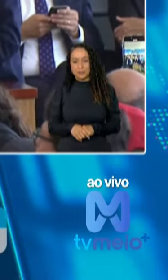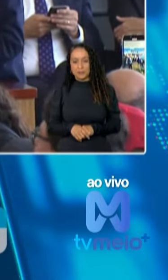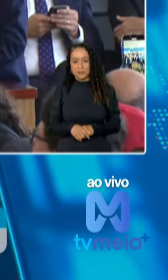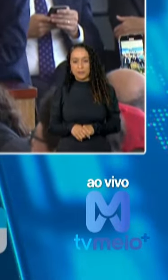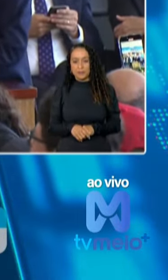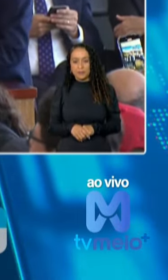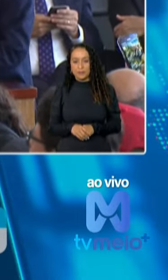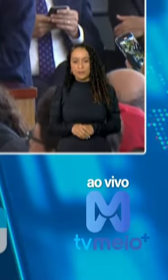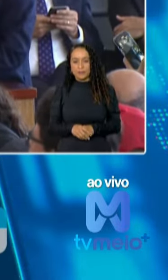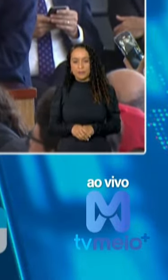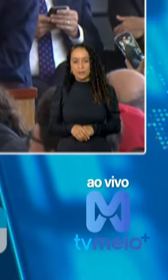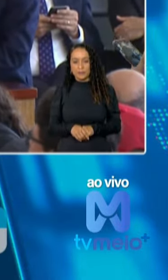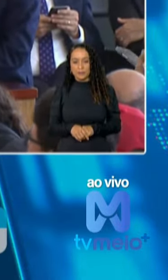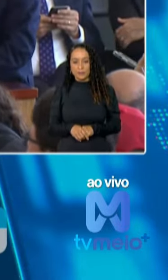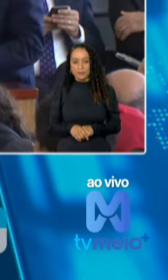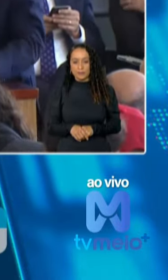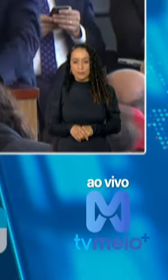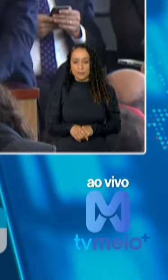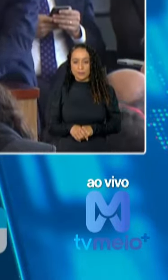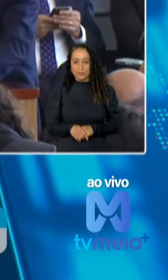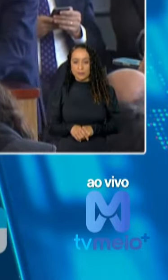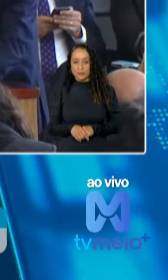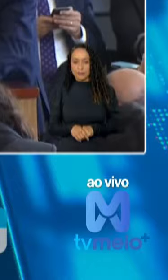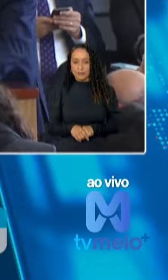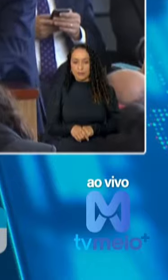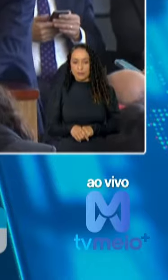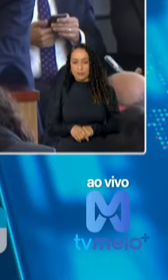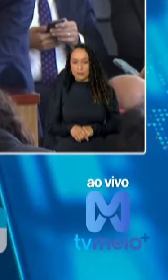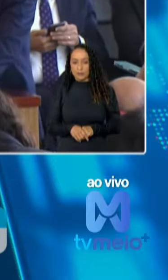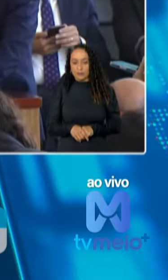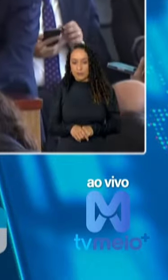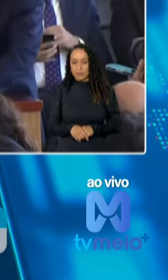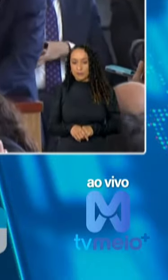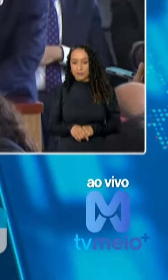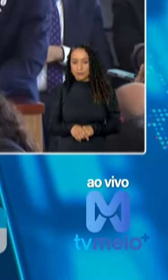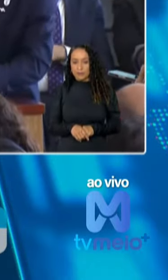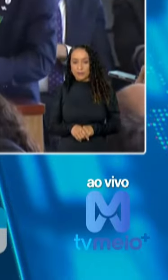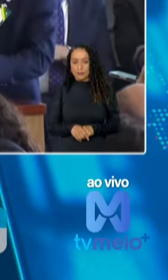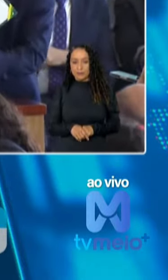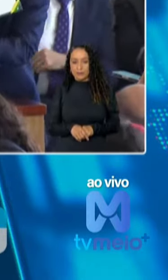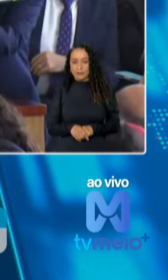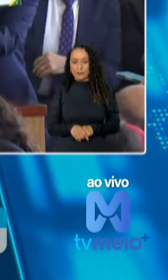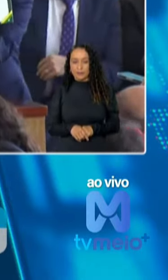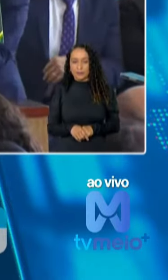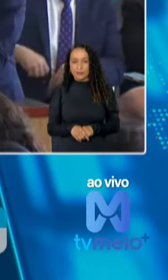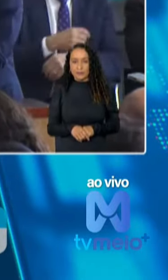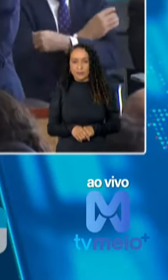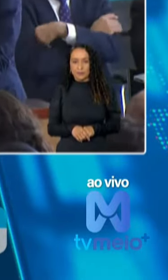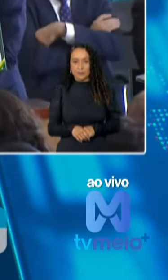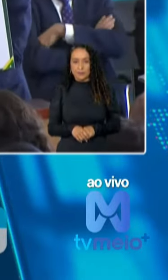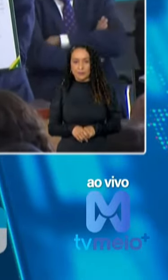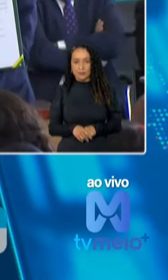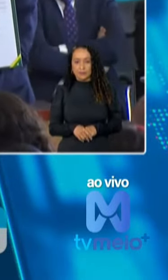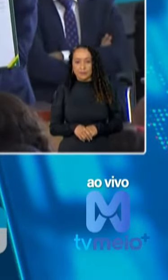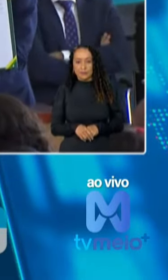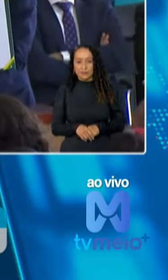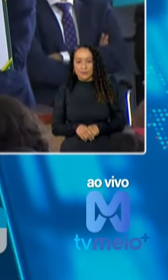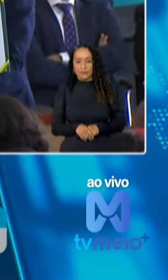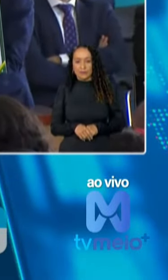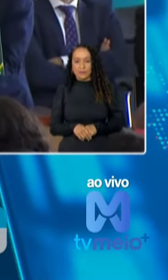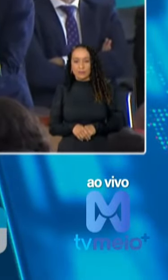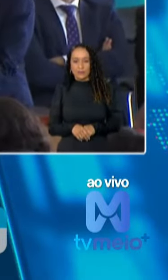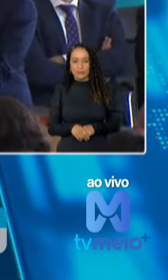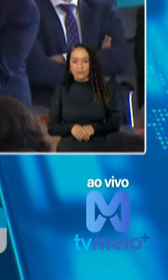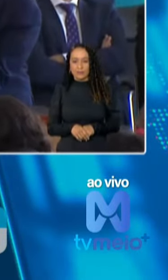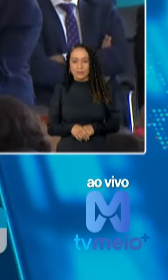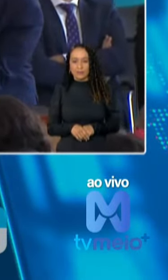tudo é bilhão. Cada letra aí é 1 bilhão aí para plano safra, para agricultura familiar, enfim, você está vendo aí